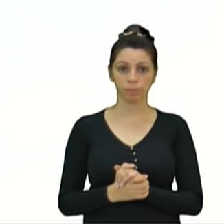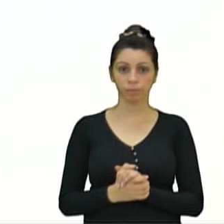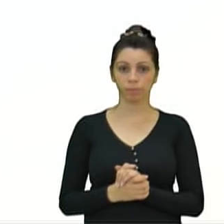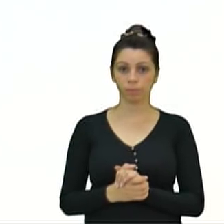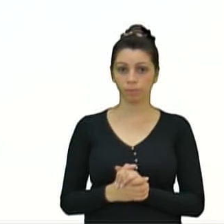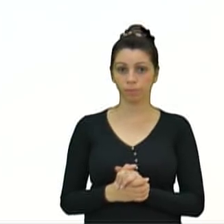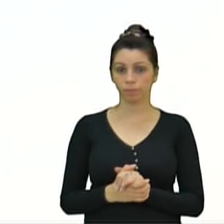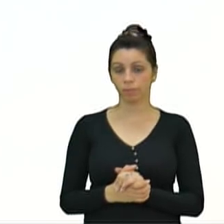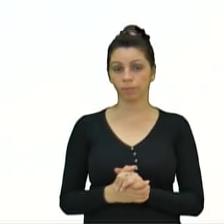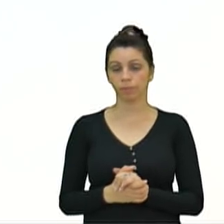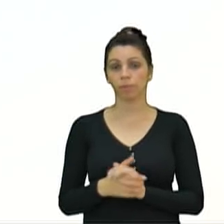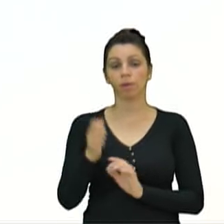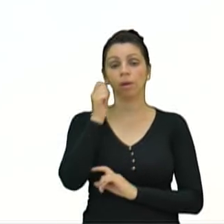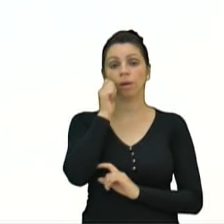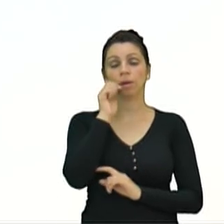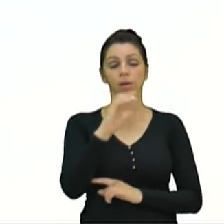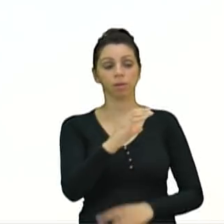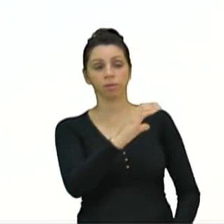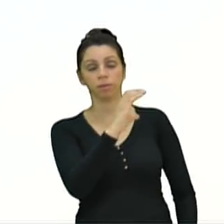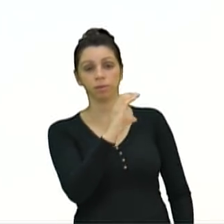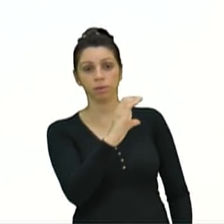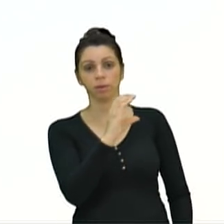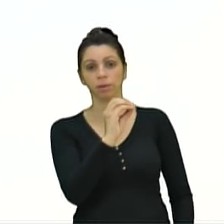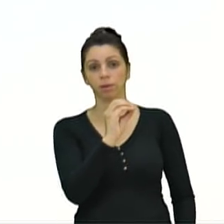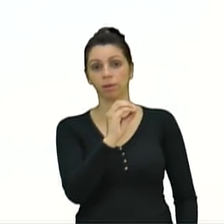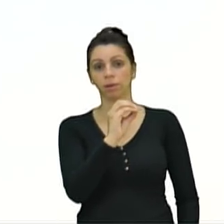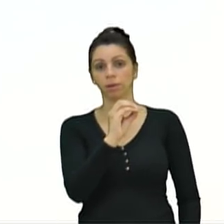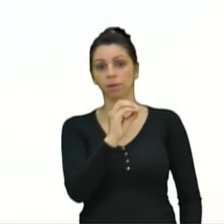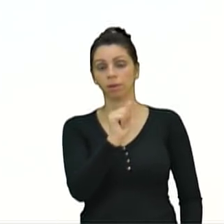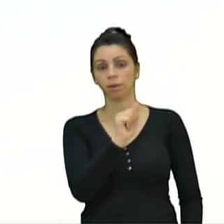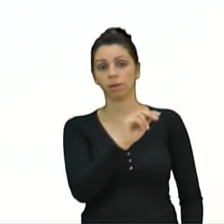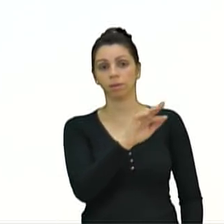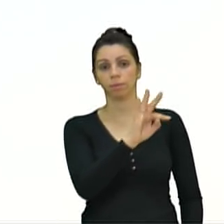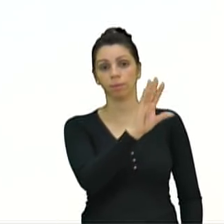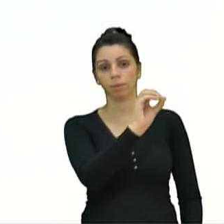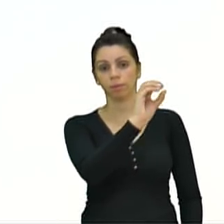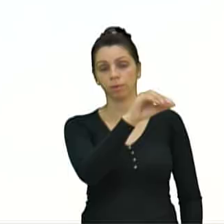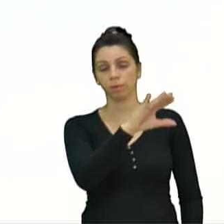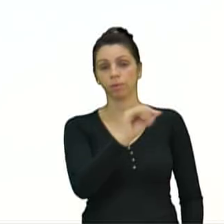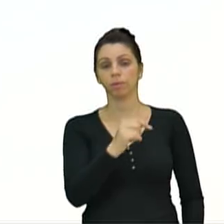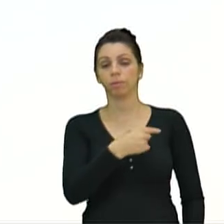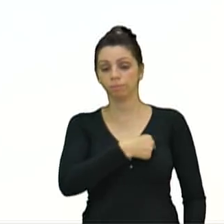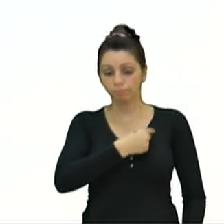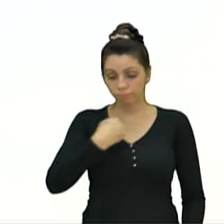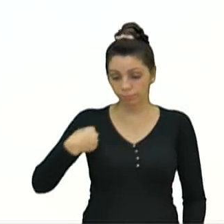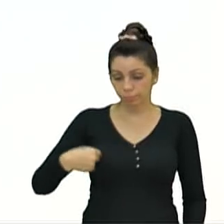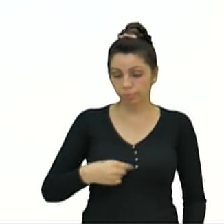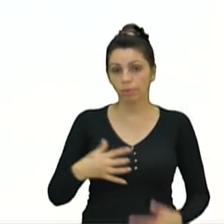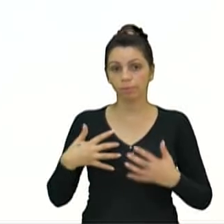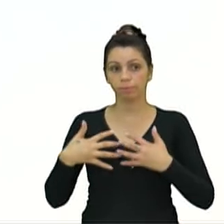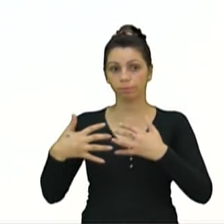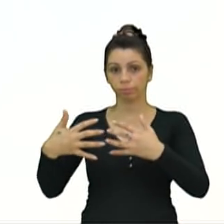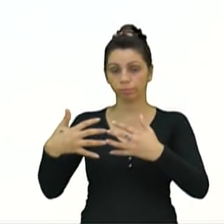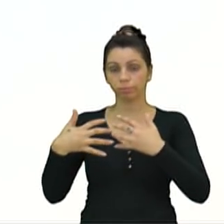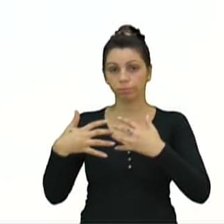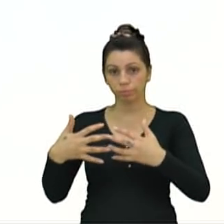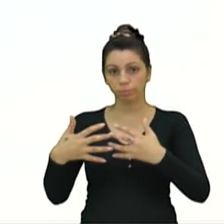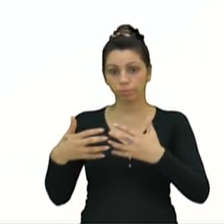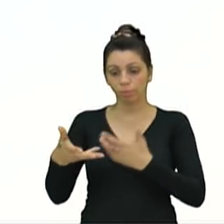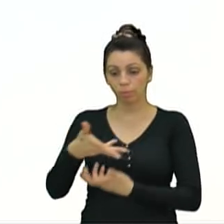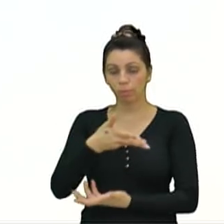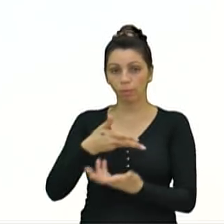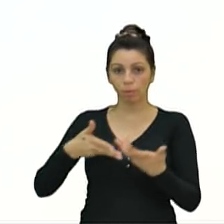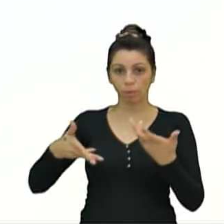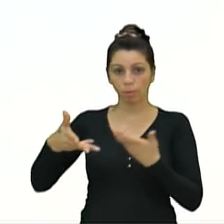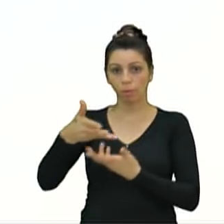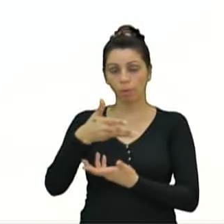tá? E aí, né, quando sai aqui do coração, vai ali para os pulmões, né, e trocam os gases, enche de gás